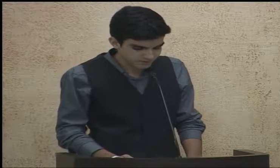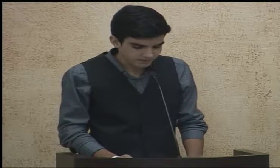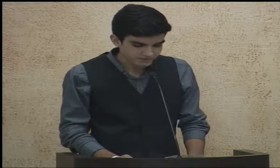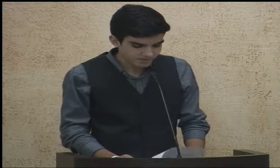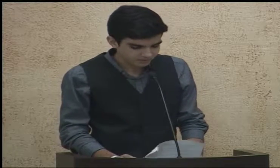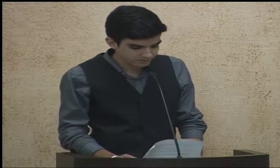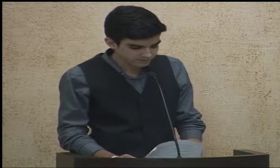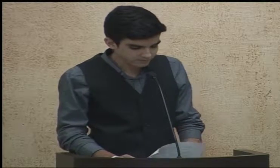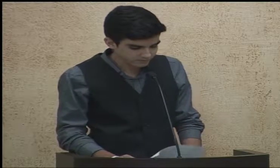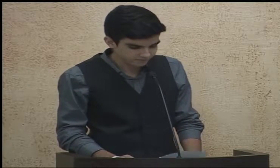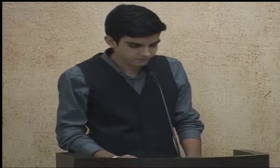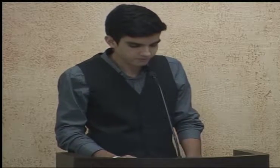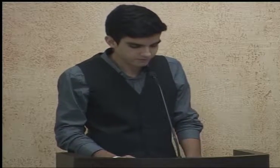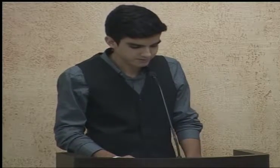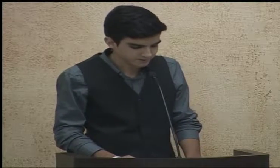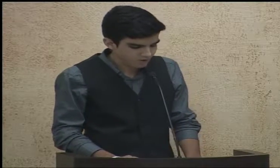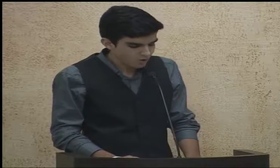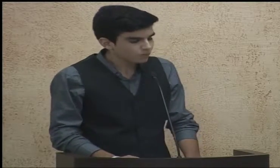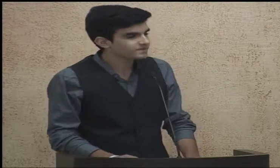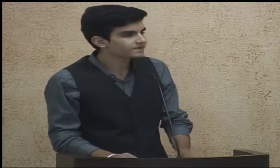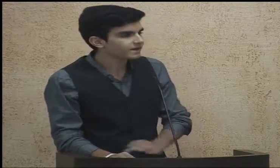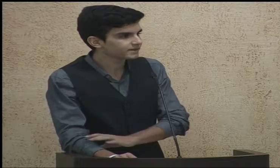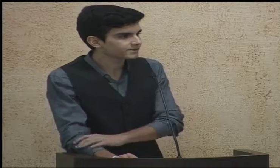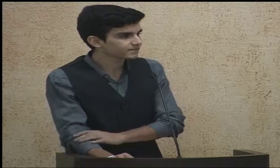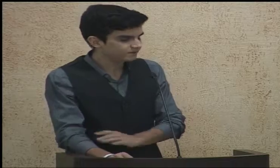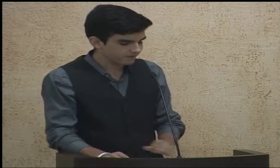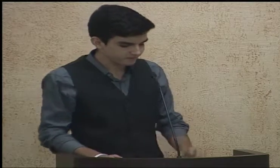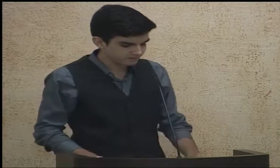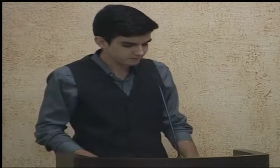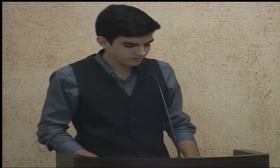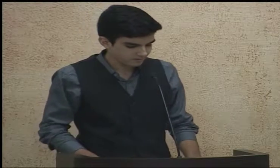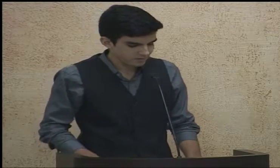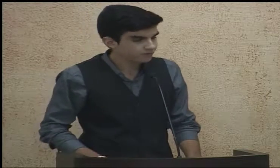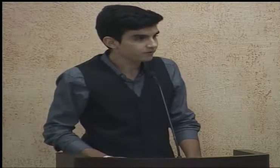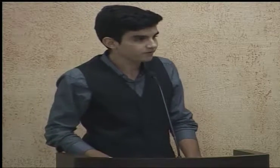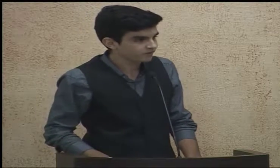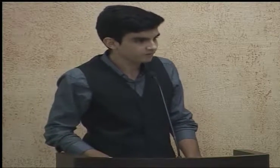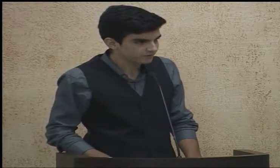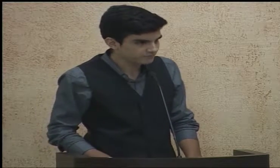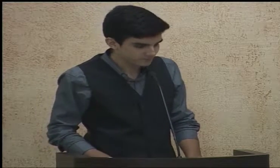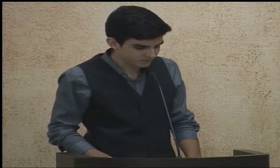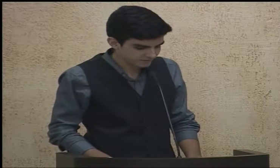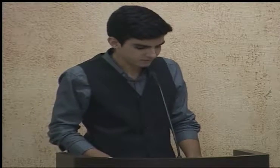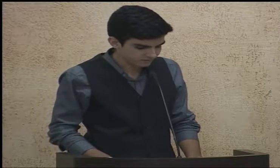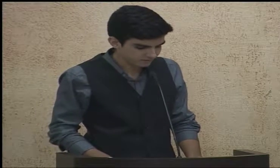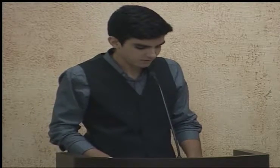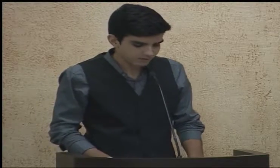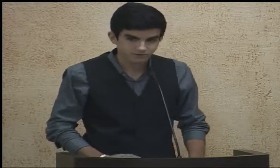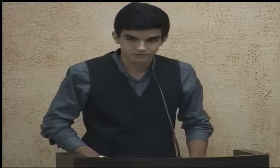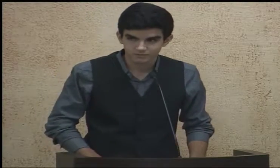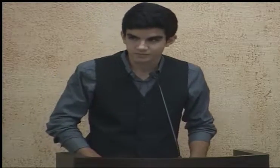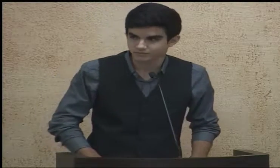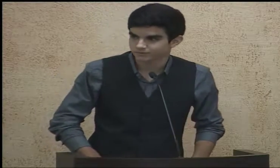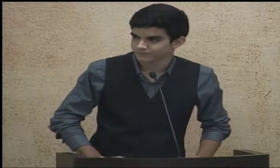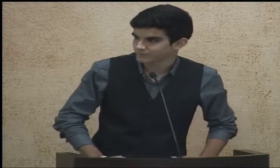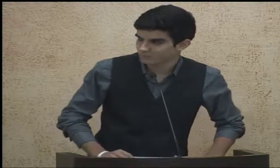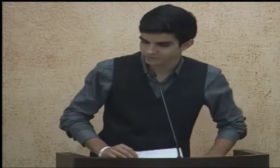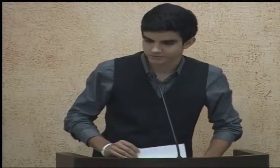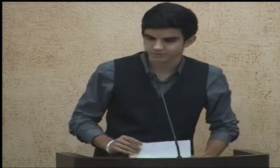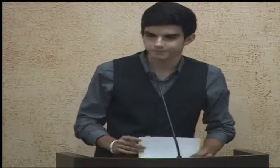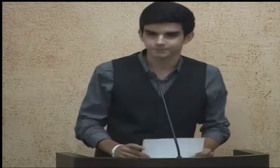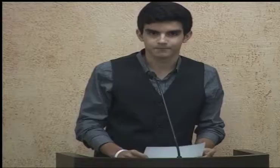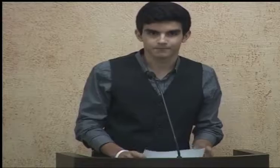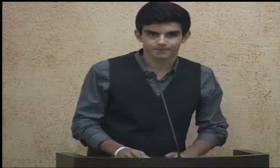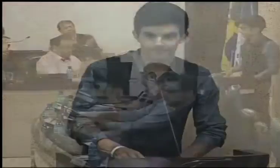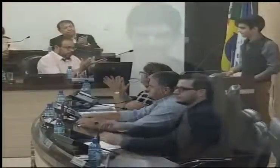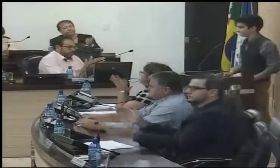todos e espero que vocês, vereadores, considerem essas palavras e votem a favor deste projeto. Que Deus abençoe. Boa